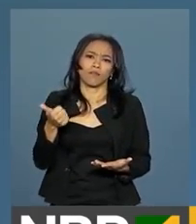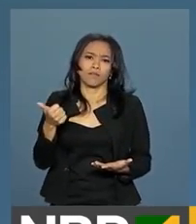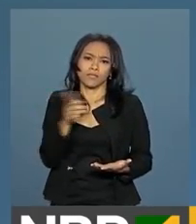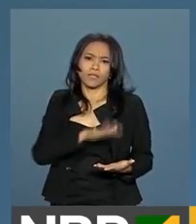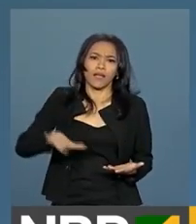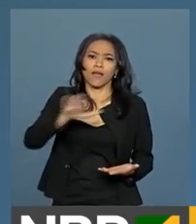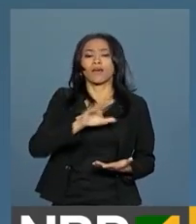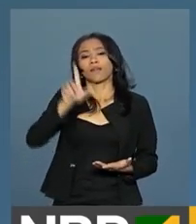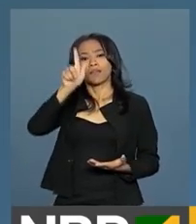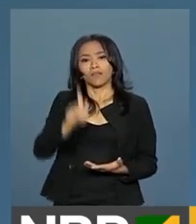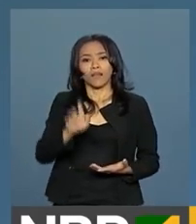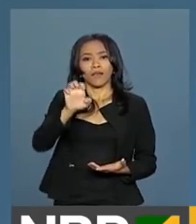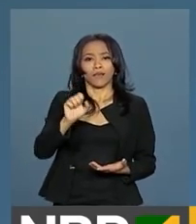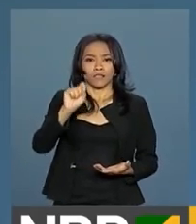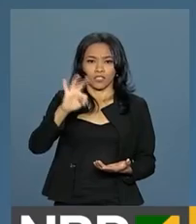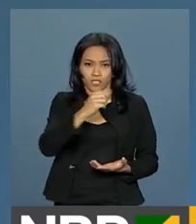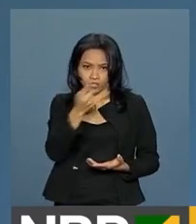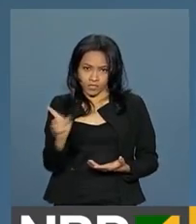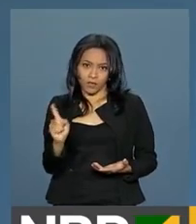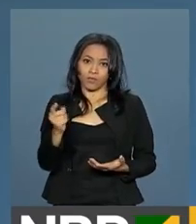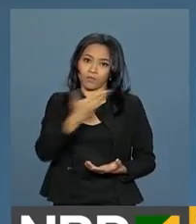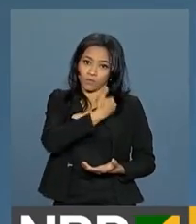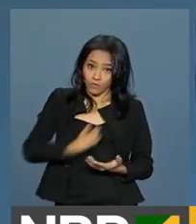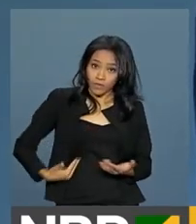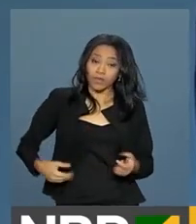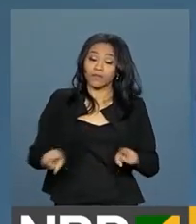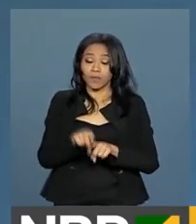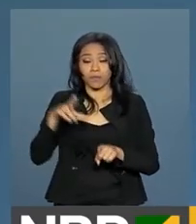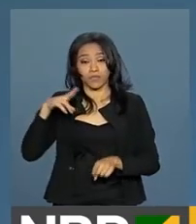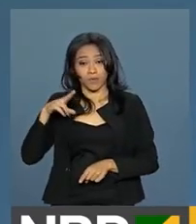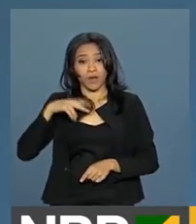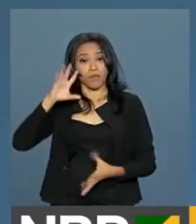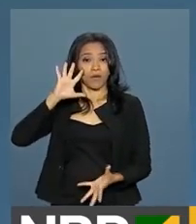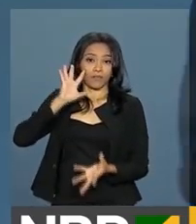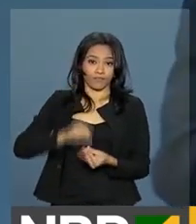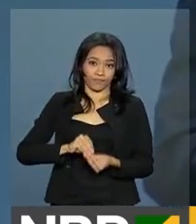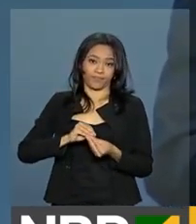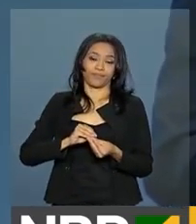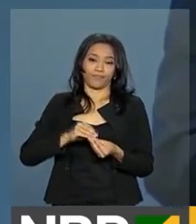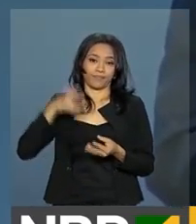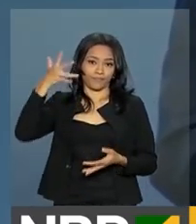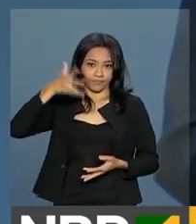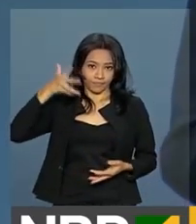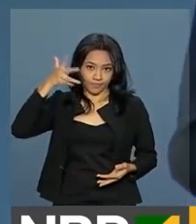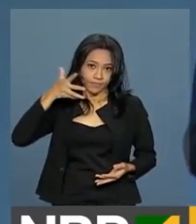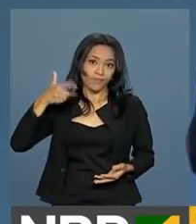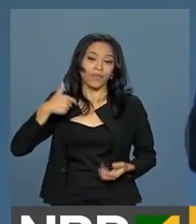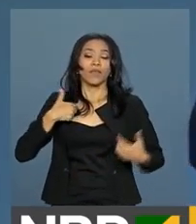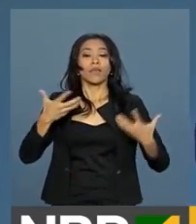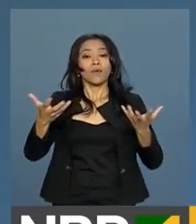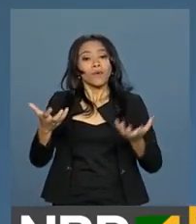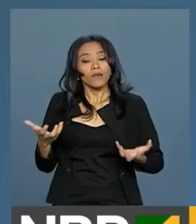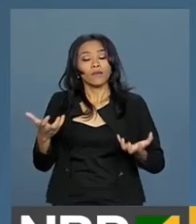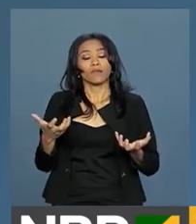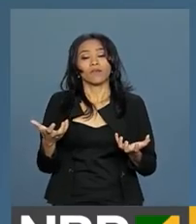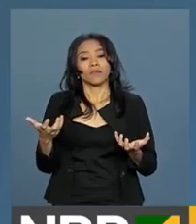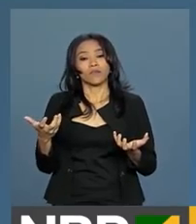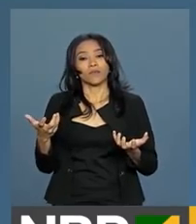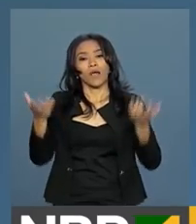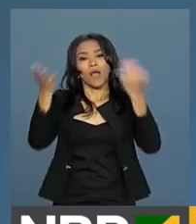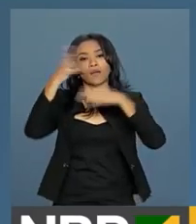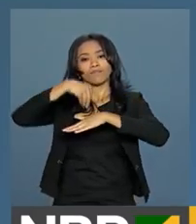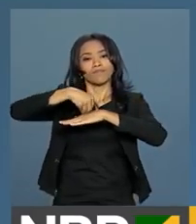pública e privada para concluir senhoras e senhores eu quero deixar isso uma mensagem